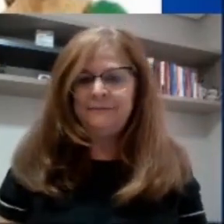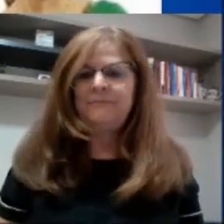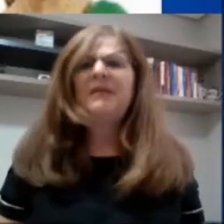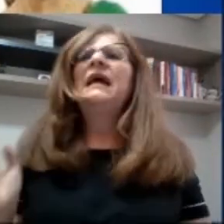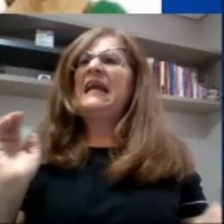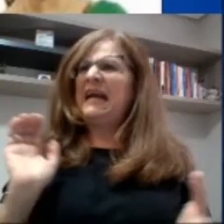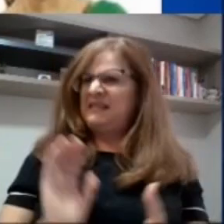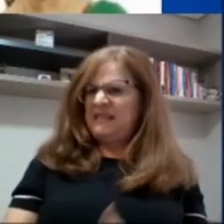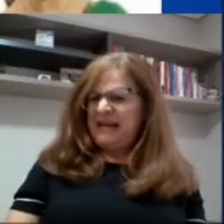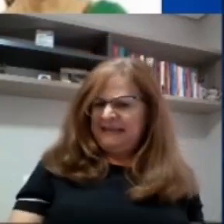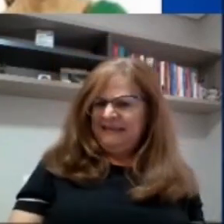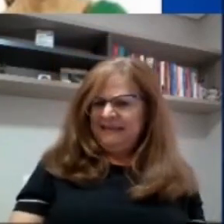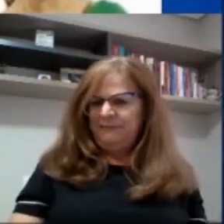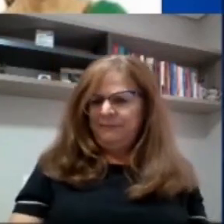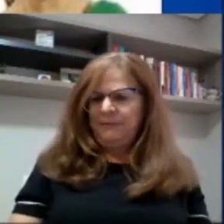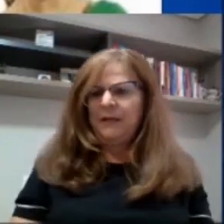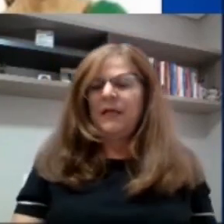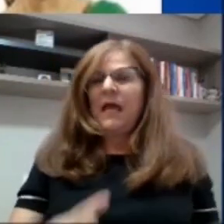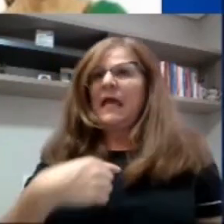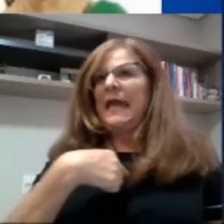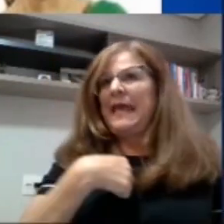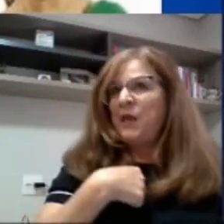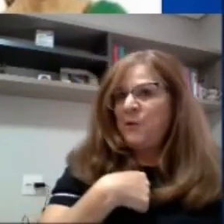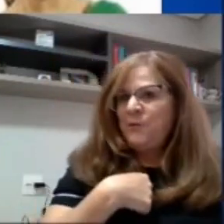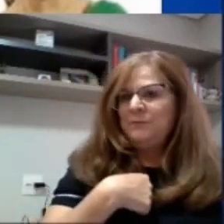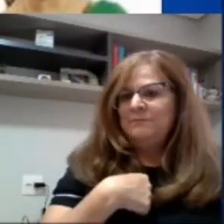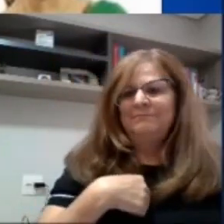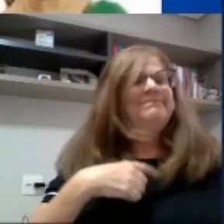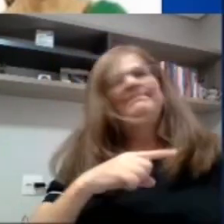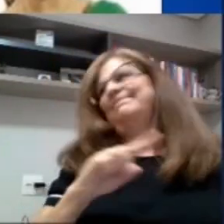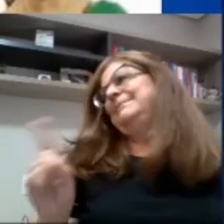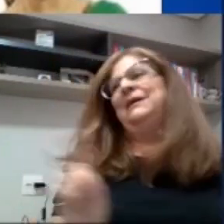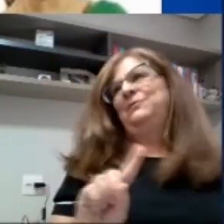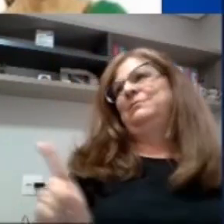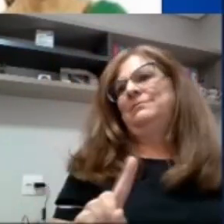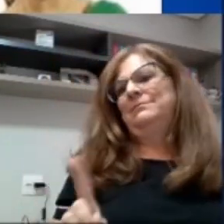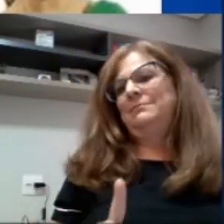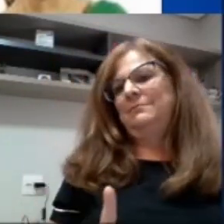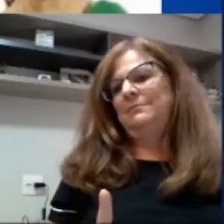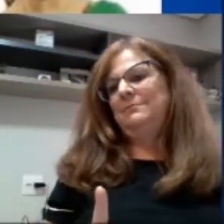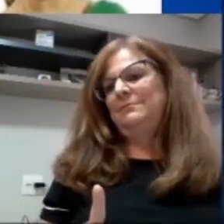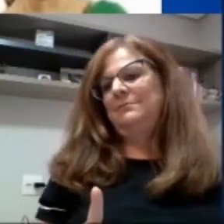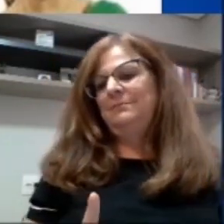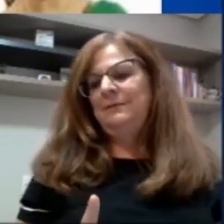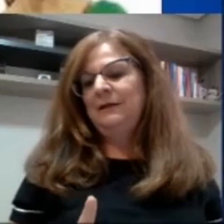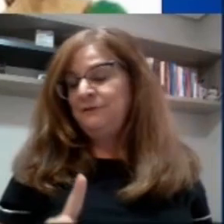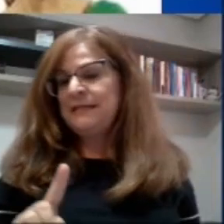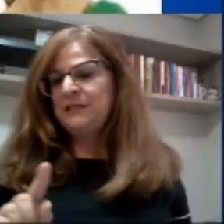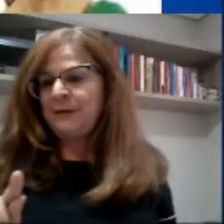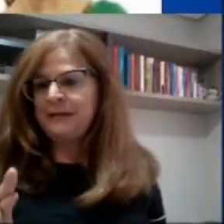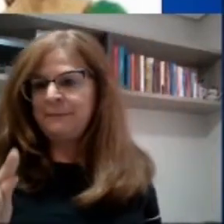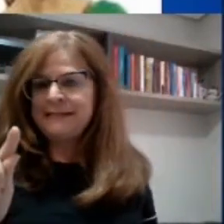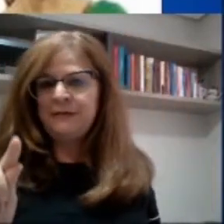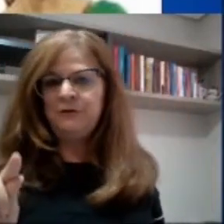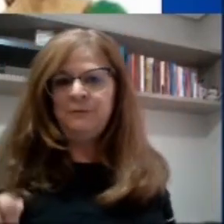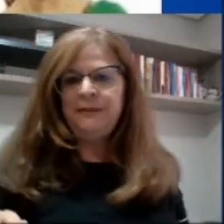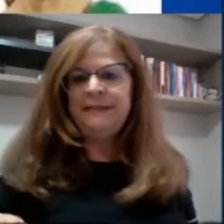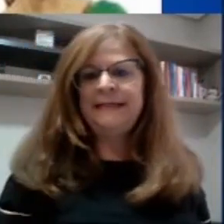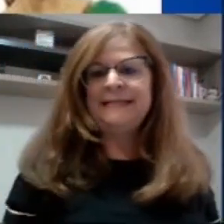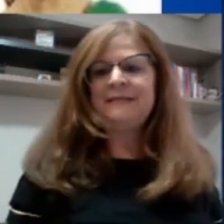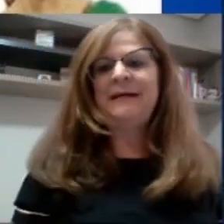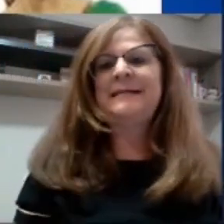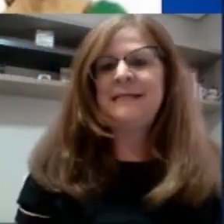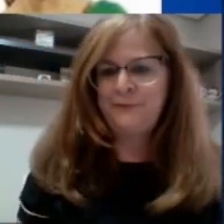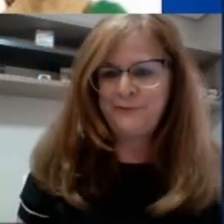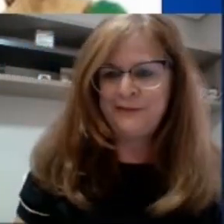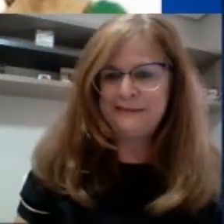frase. Casada? Eu? Não. Então, aí vocês já podem ir pensando como que seria